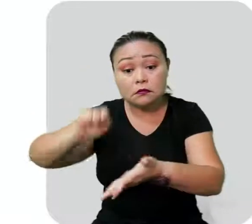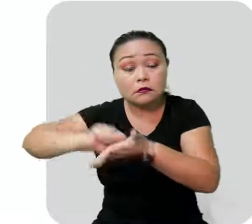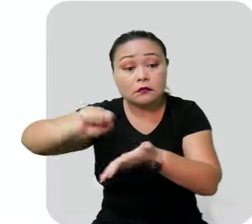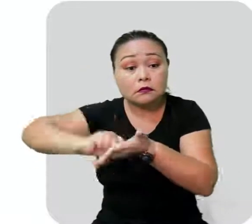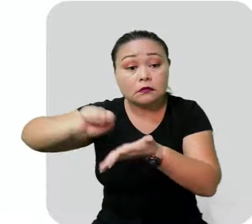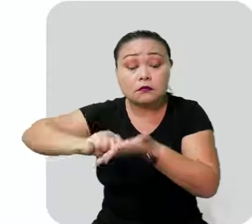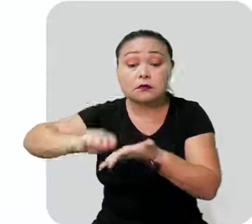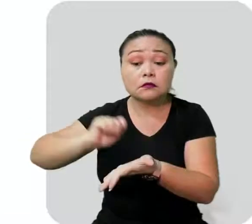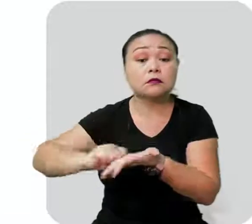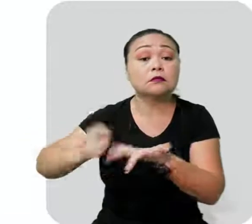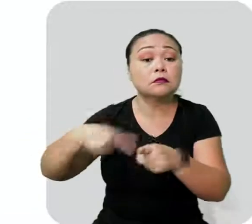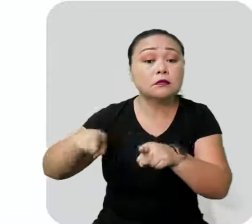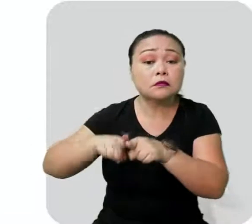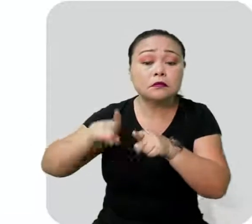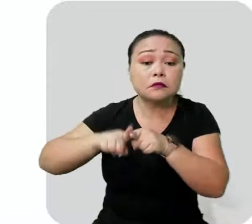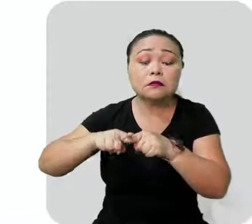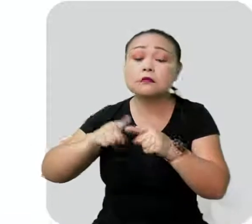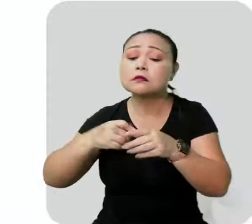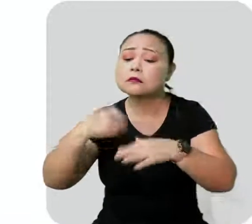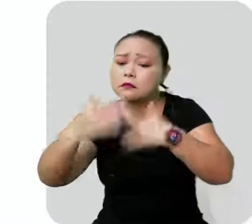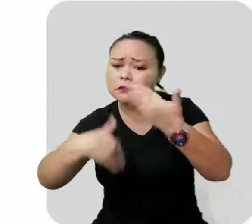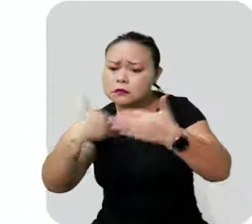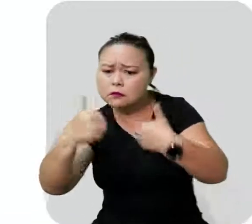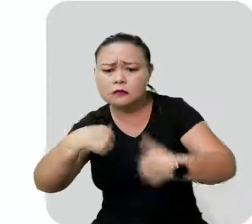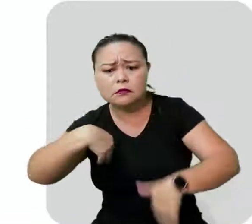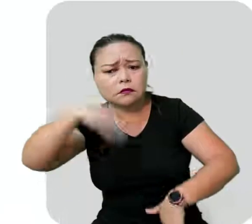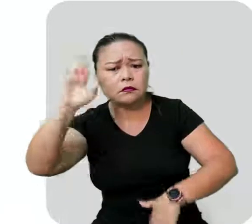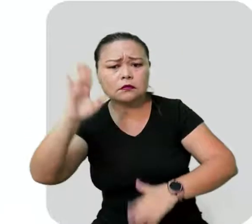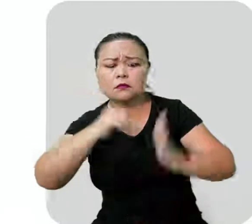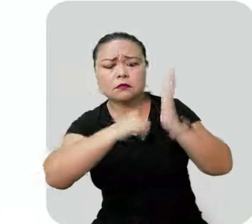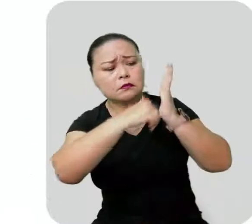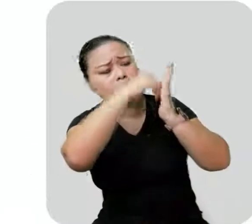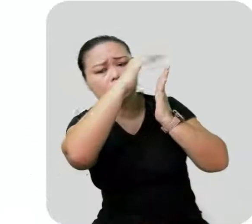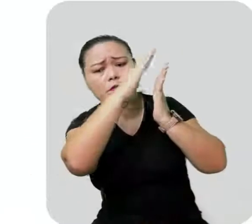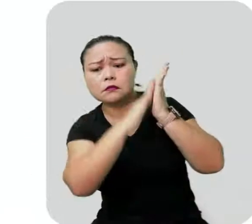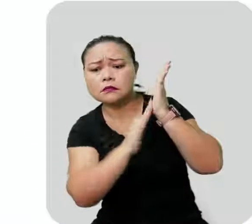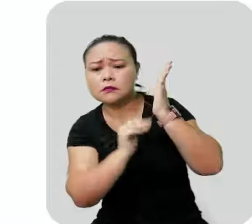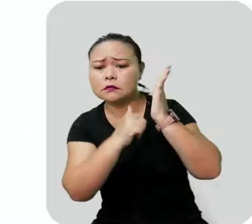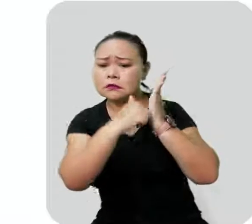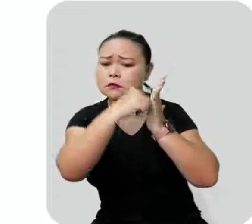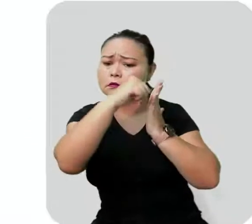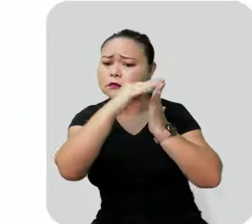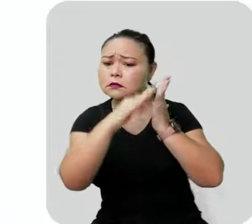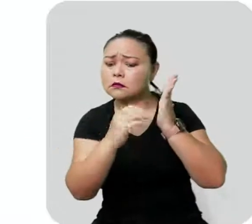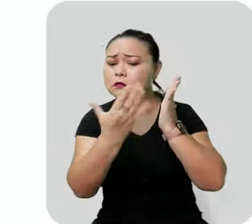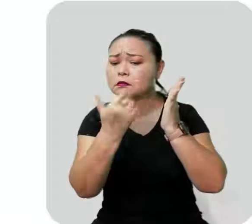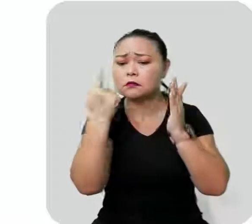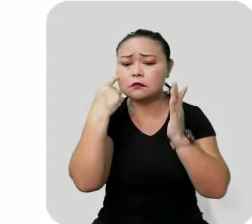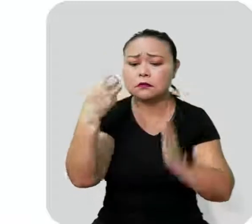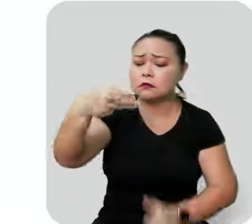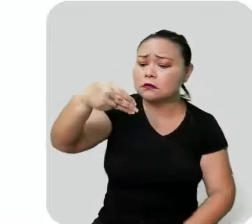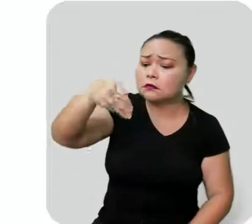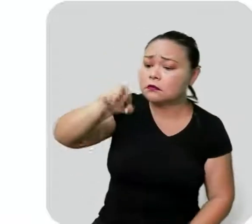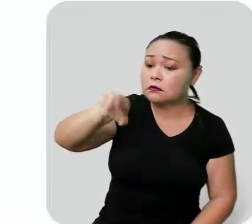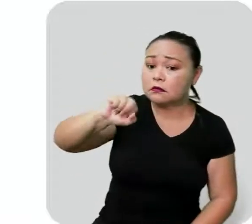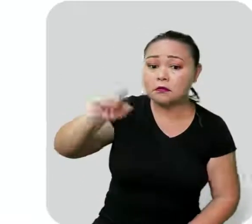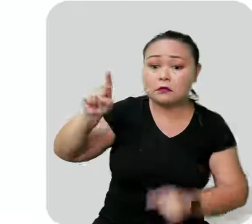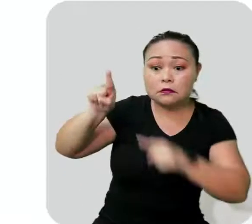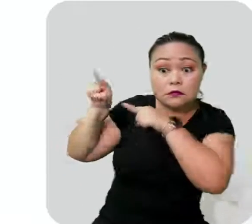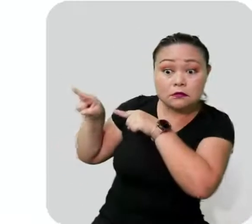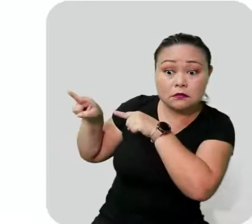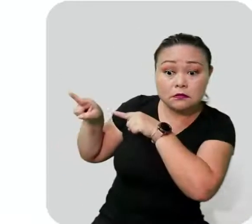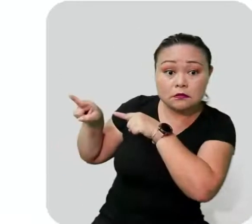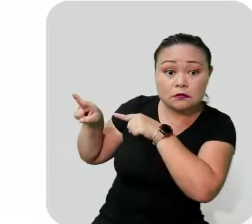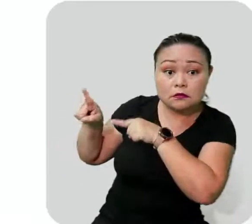pintura em mural na chamada arte em cerâmica aluno olha só é para mandar aí